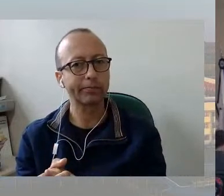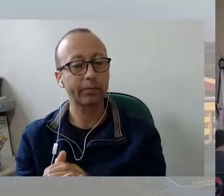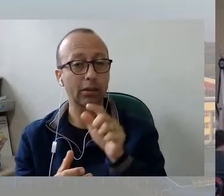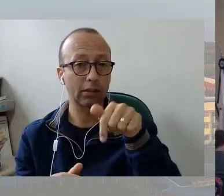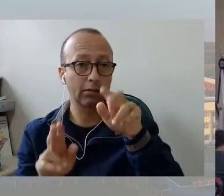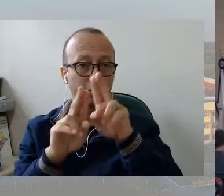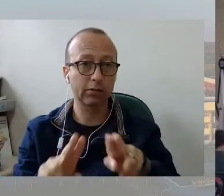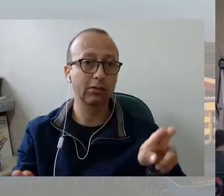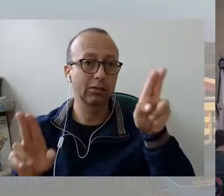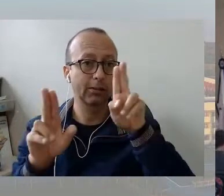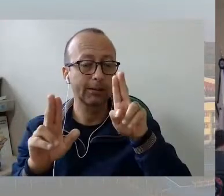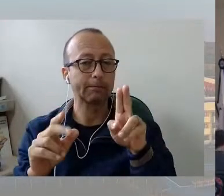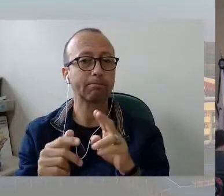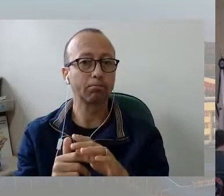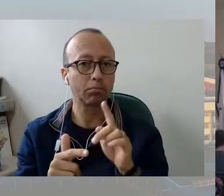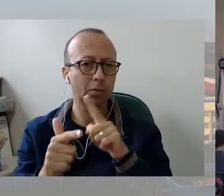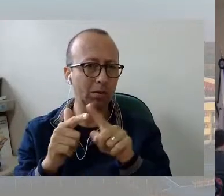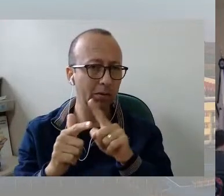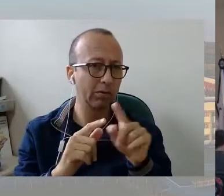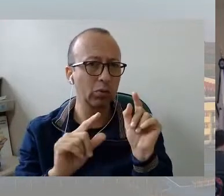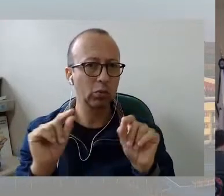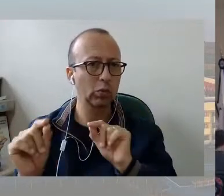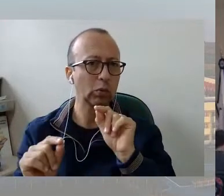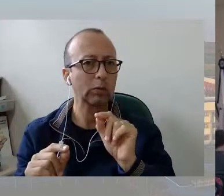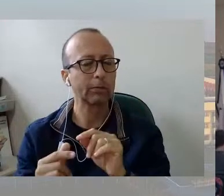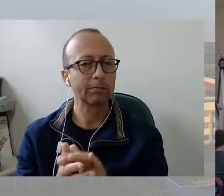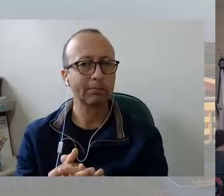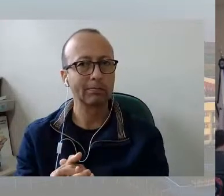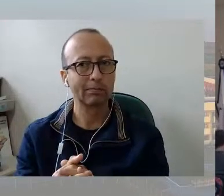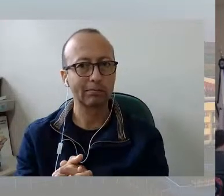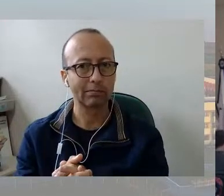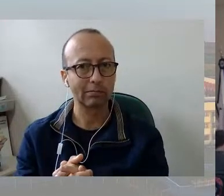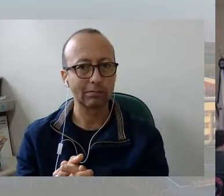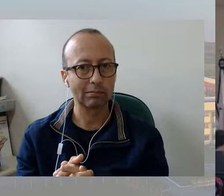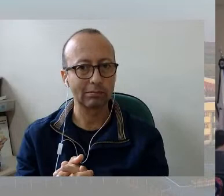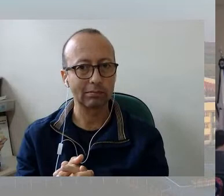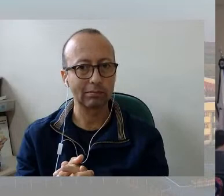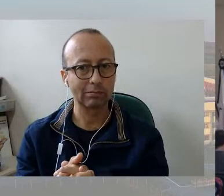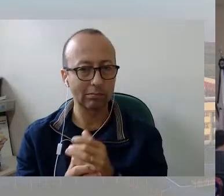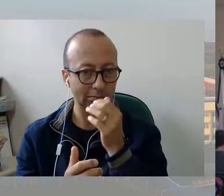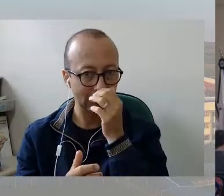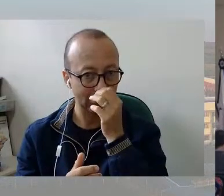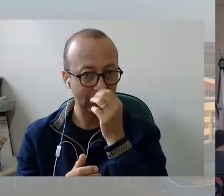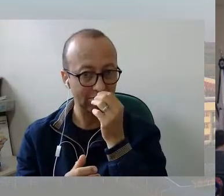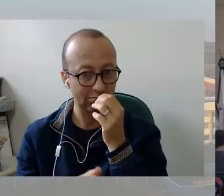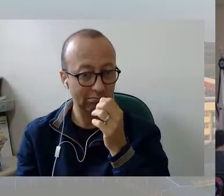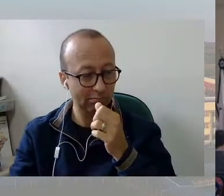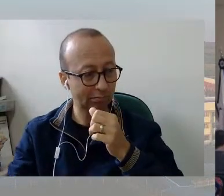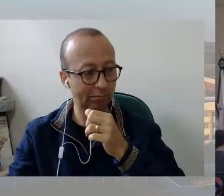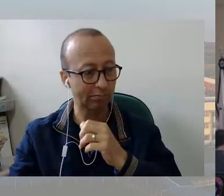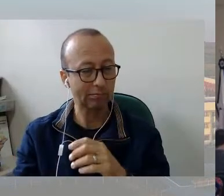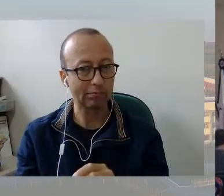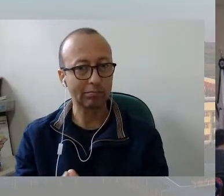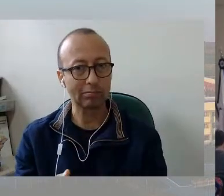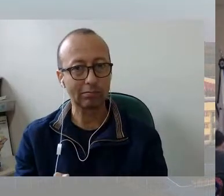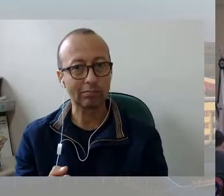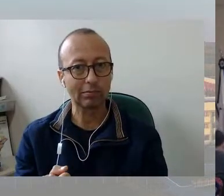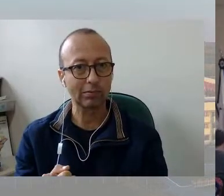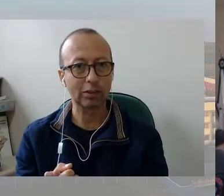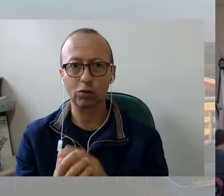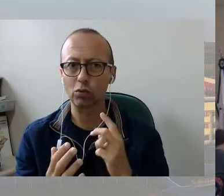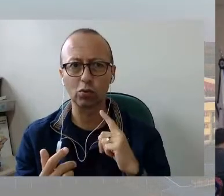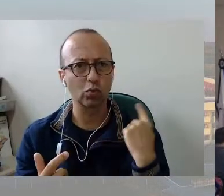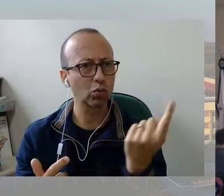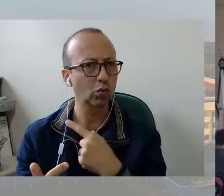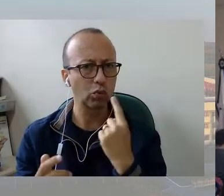passa. Gostaria de dizer de ambas as partes, de onde veio essa discussão, que todos nós temos uma grande missão daqui para